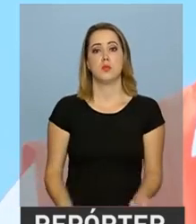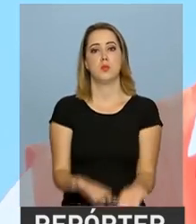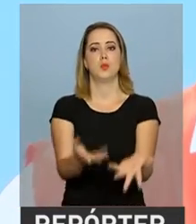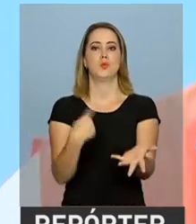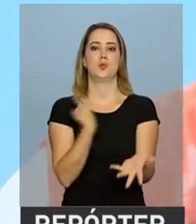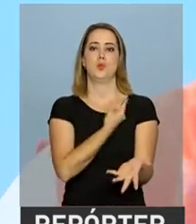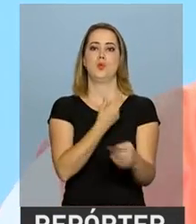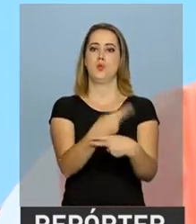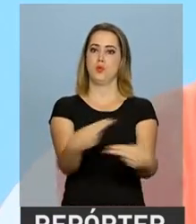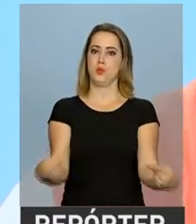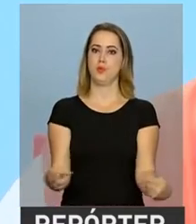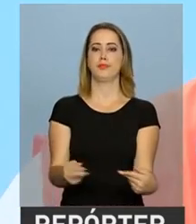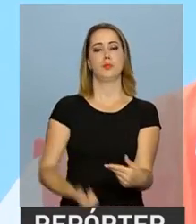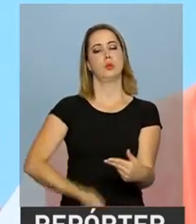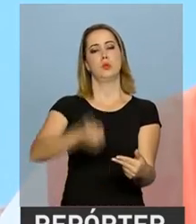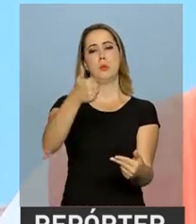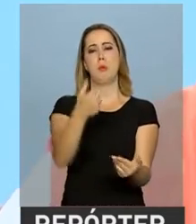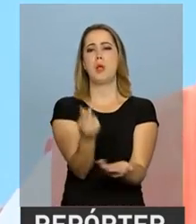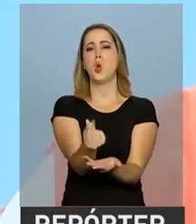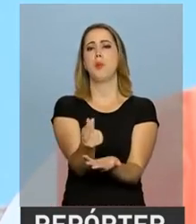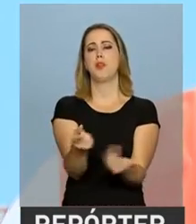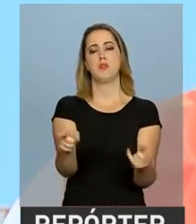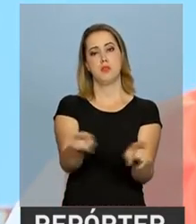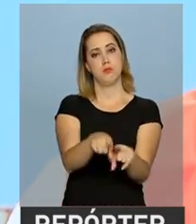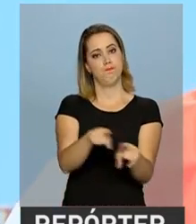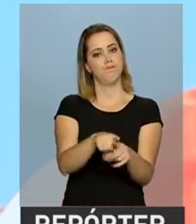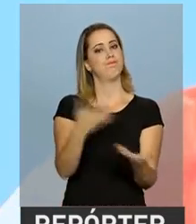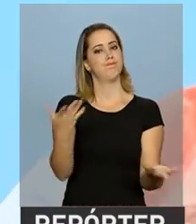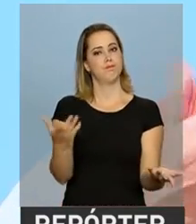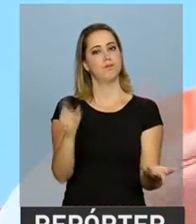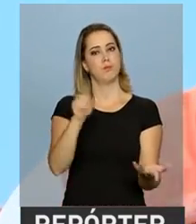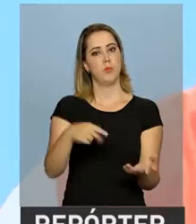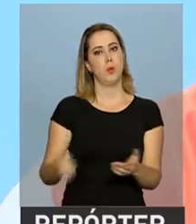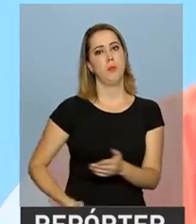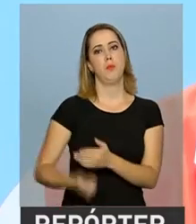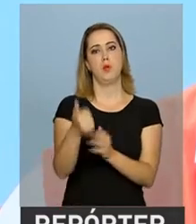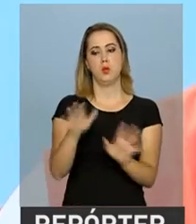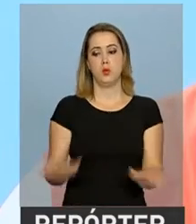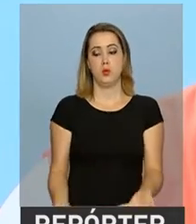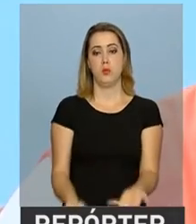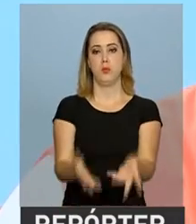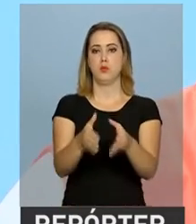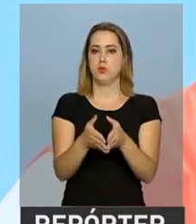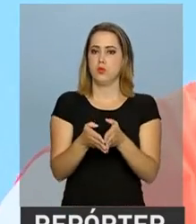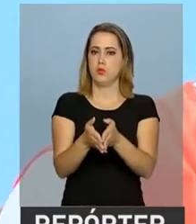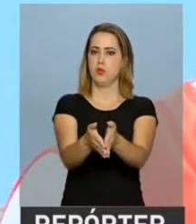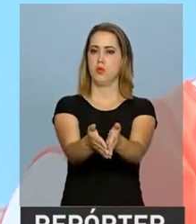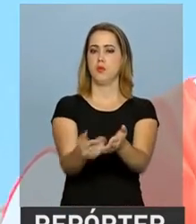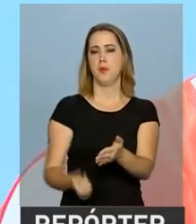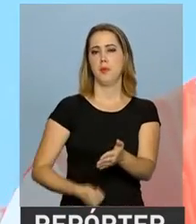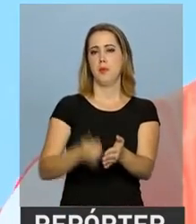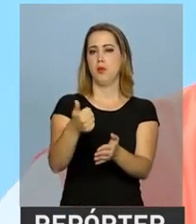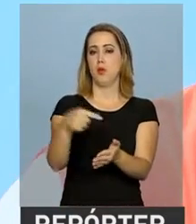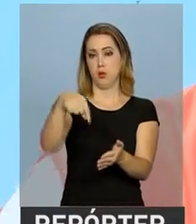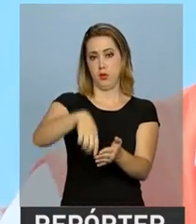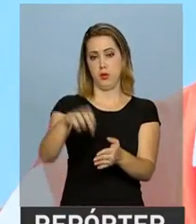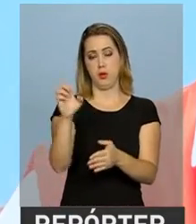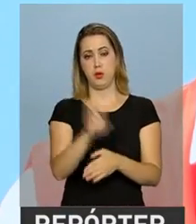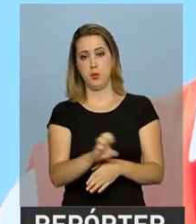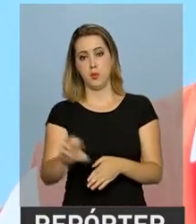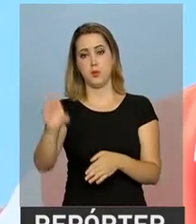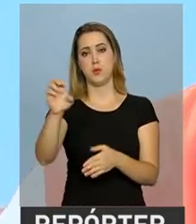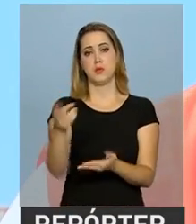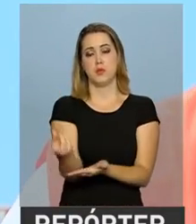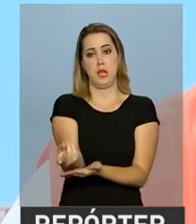nossos produtos mais competitivos, né, e com isso, claro, né, aumentar a produtividade do porto, gerar mais receita para o estado, para o